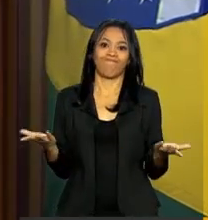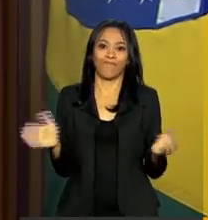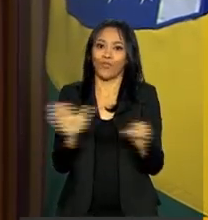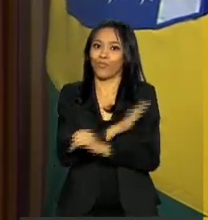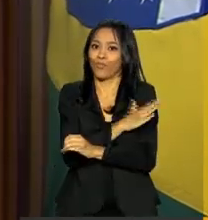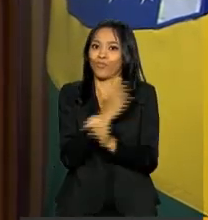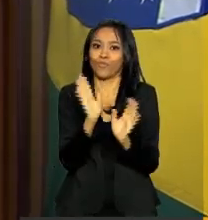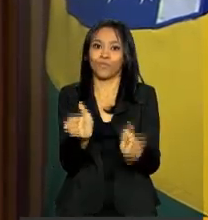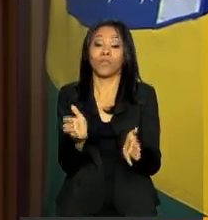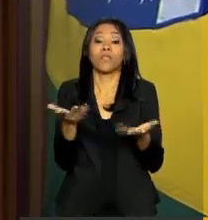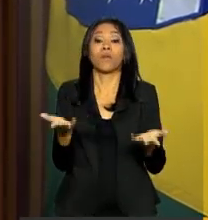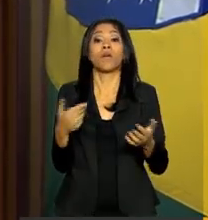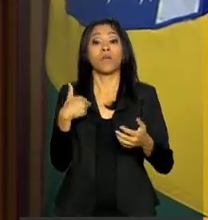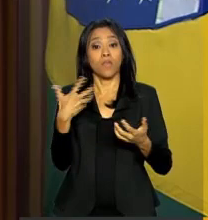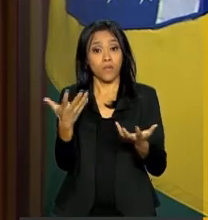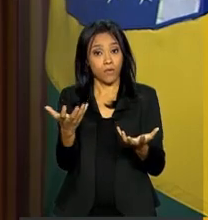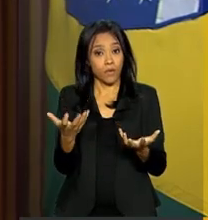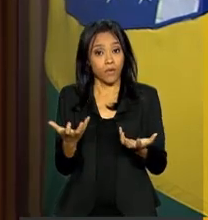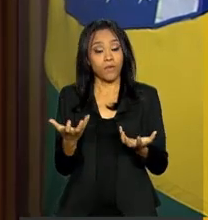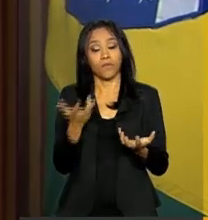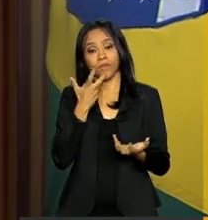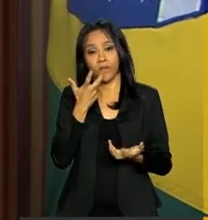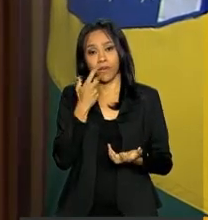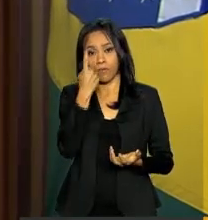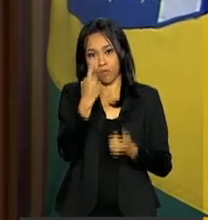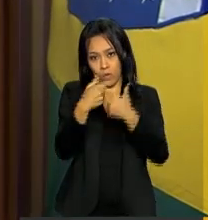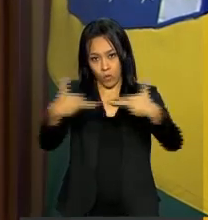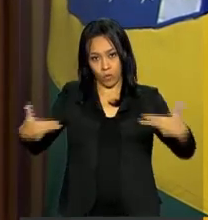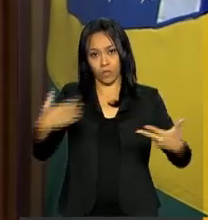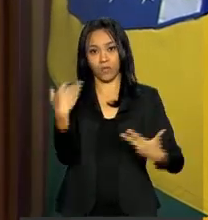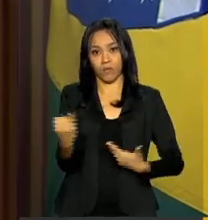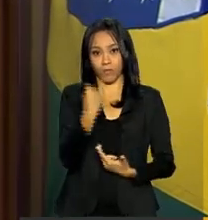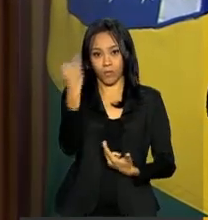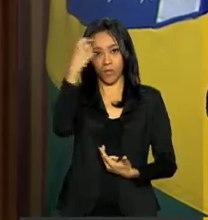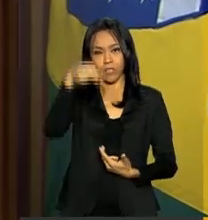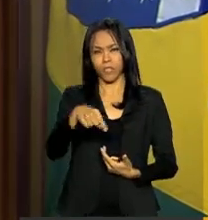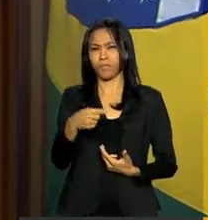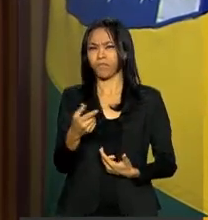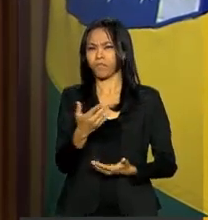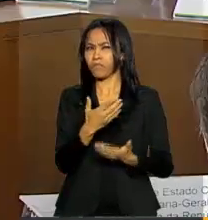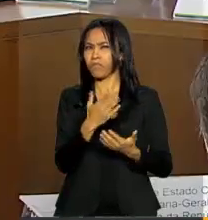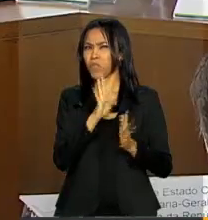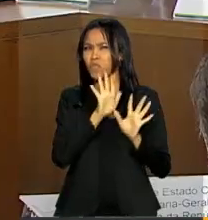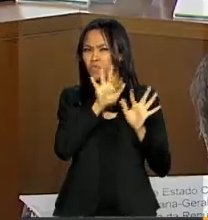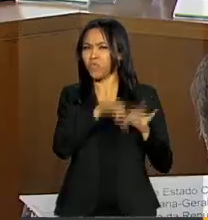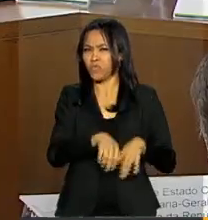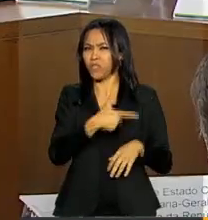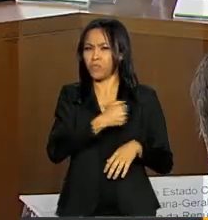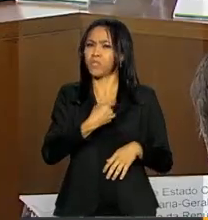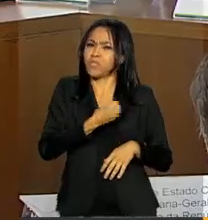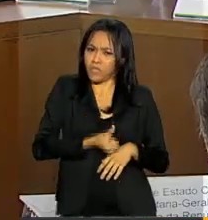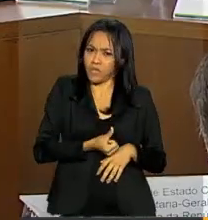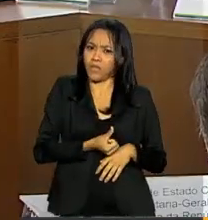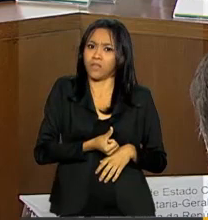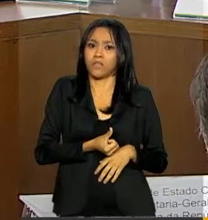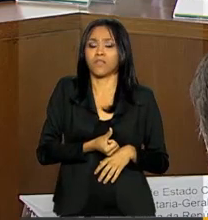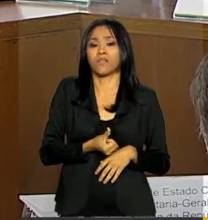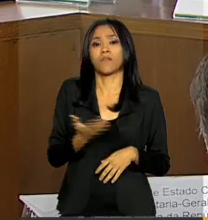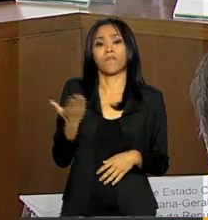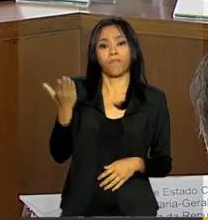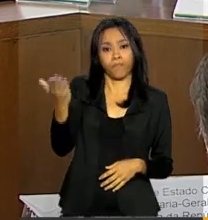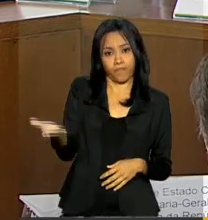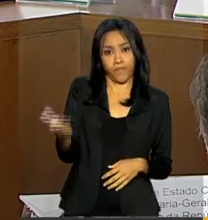dizer e eu devo aqui registrar um fato importantíssimo quando foi no fim de 2016 a senhora presidente